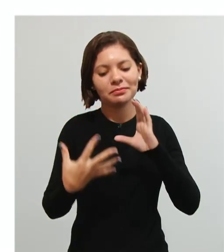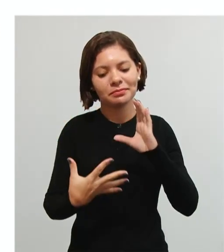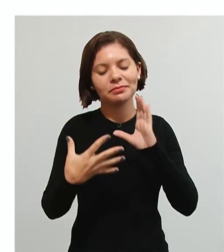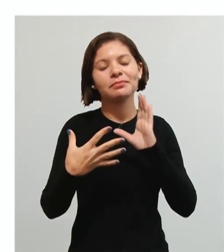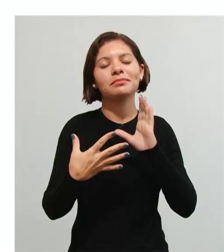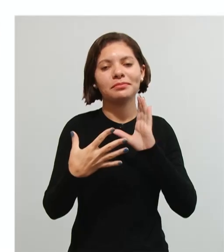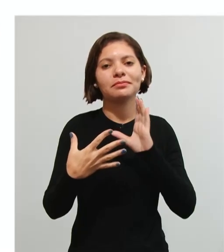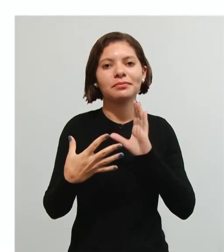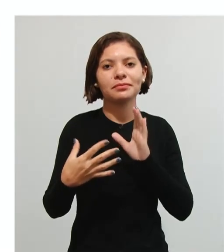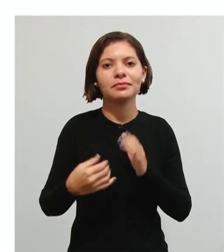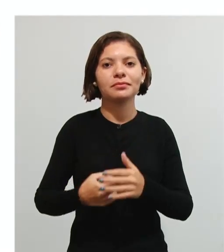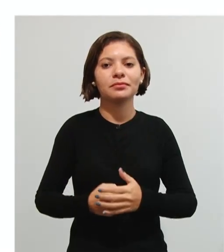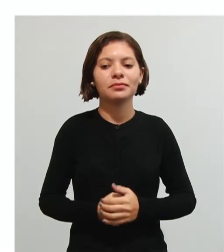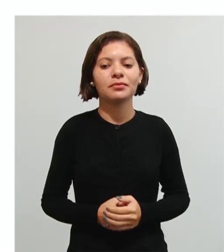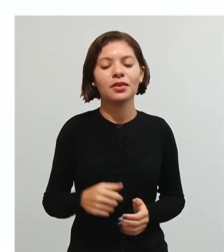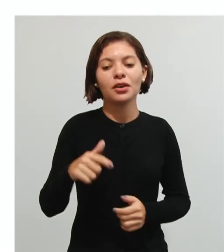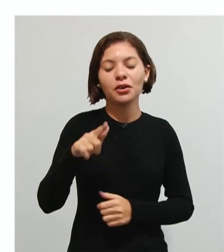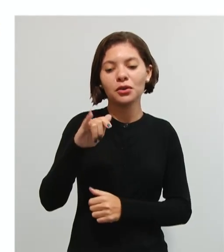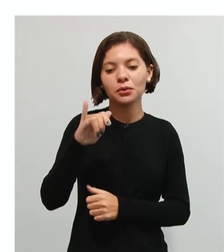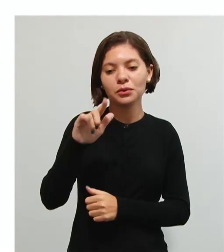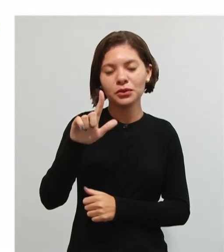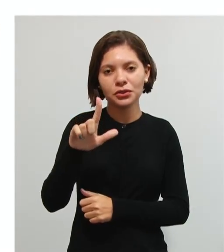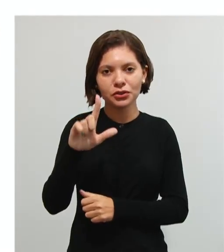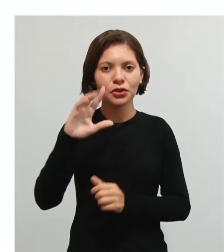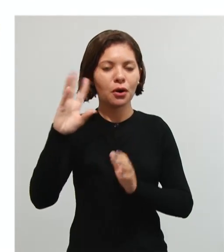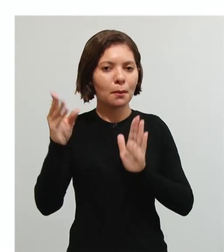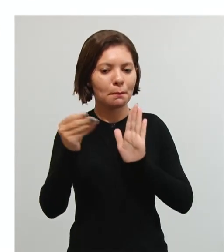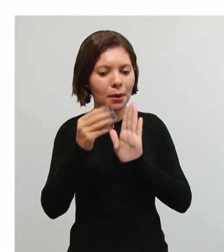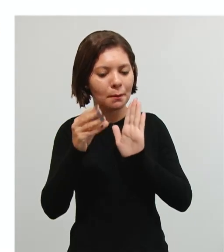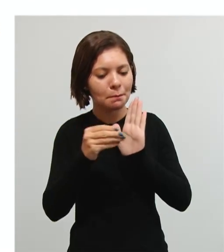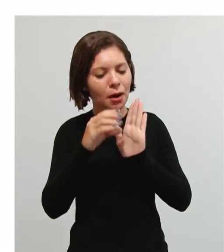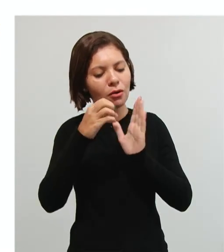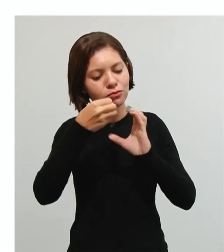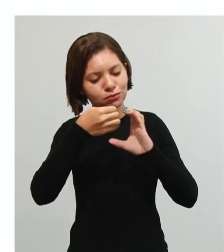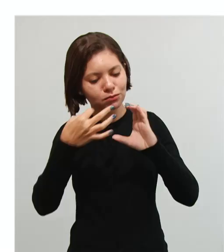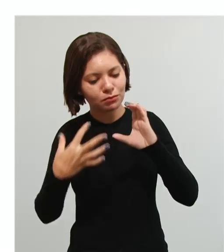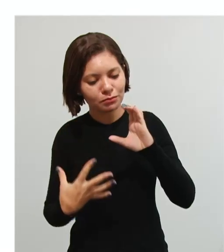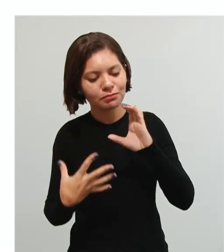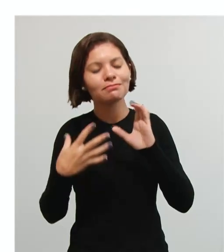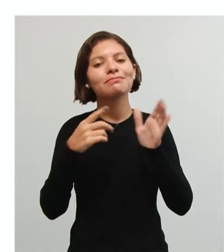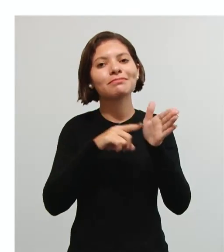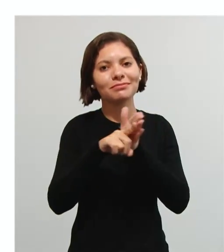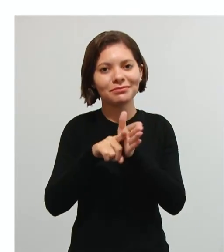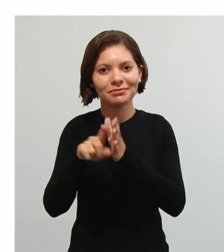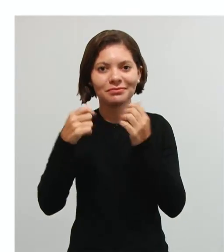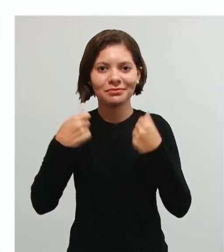que o nosso autor, o Gil, ele coloca como boas características para um pesquisador.